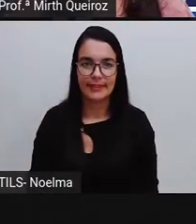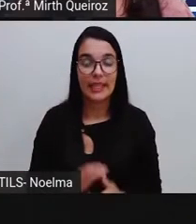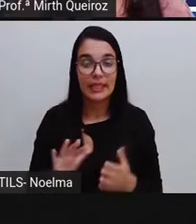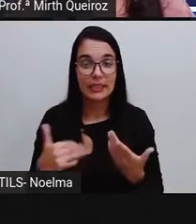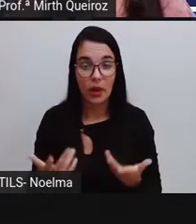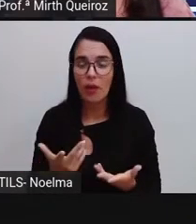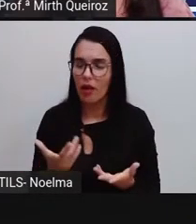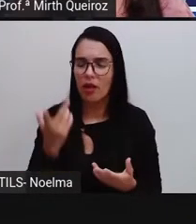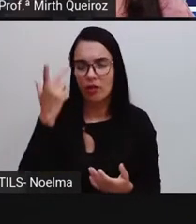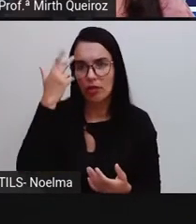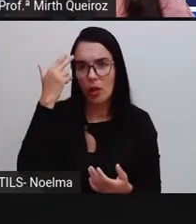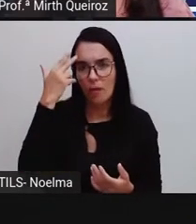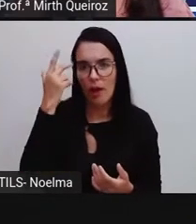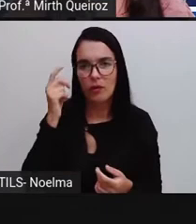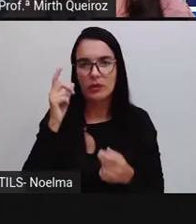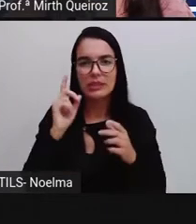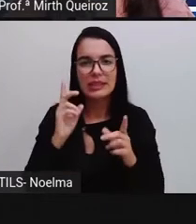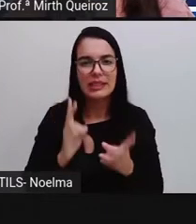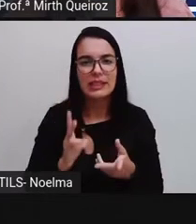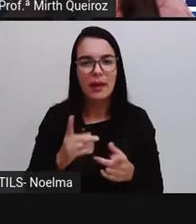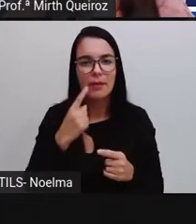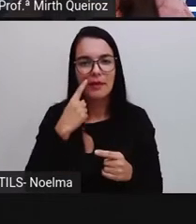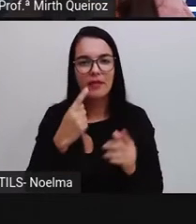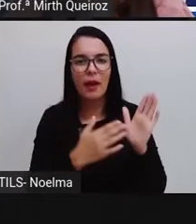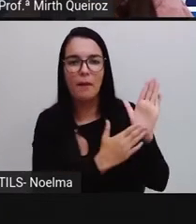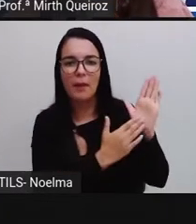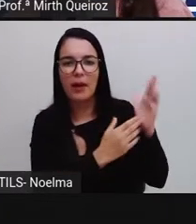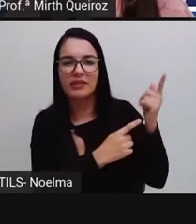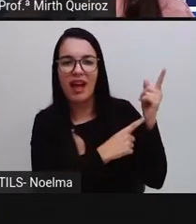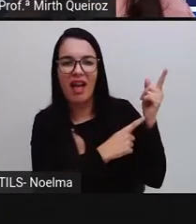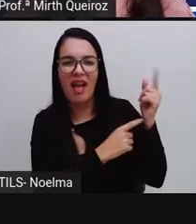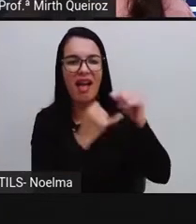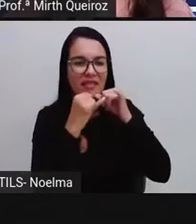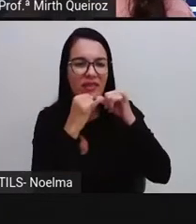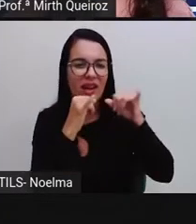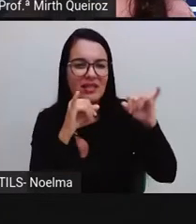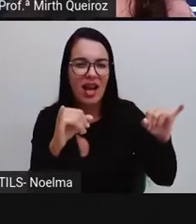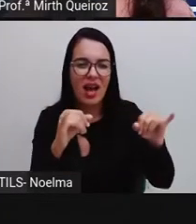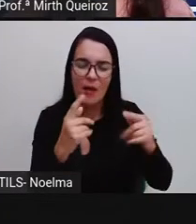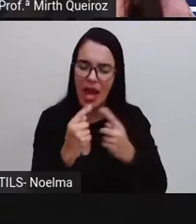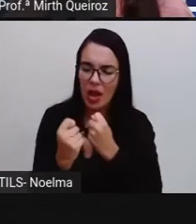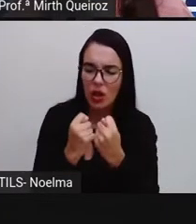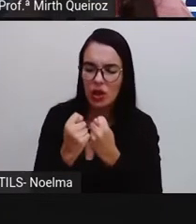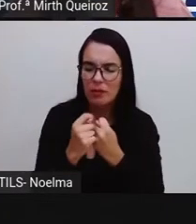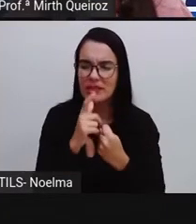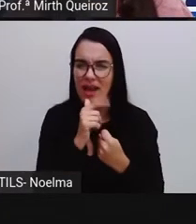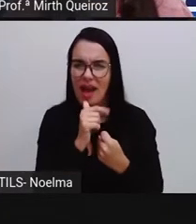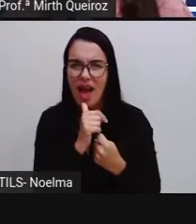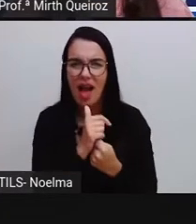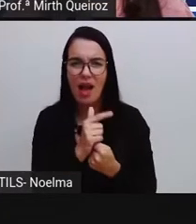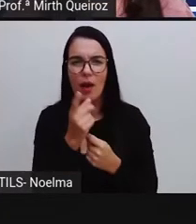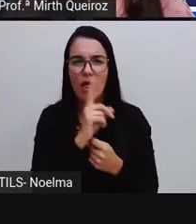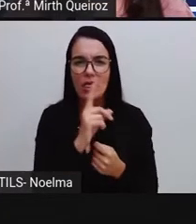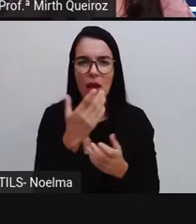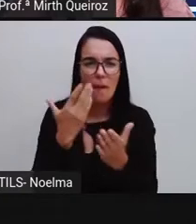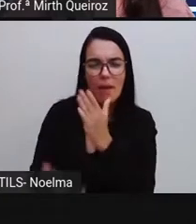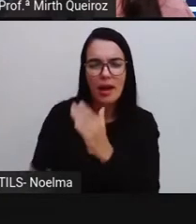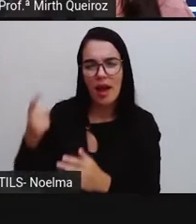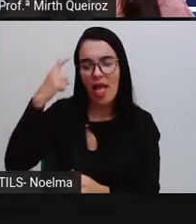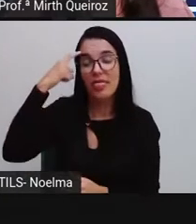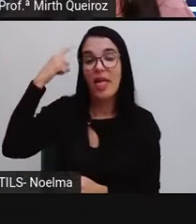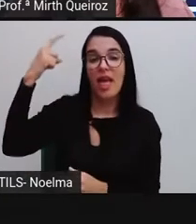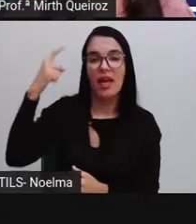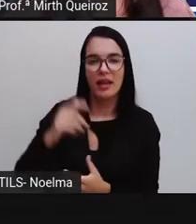é comum a gente ver esse tipo de propaganda sede campanhas economize água não desperdice essa ideia e aí a gente